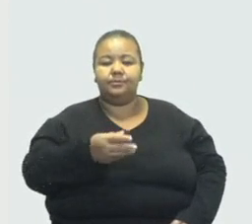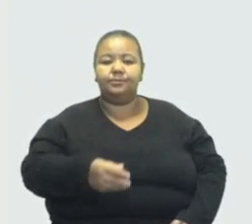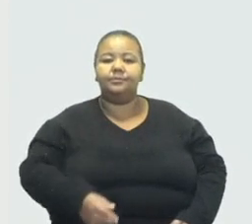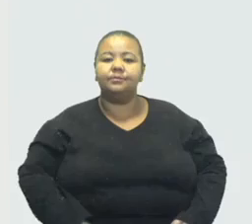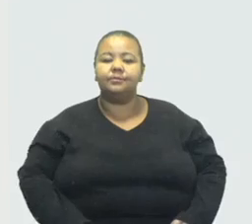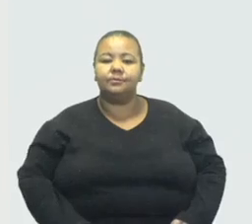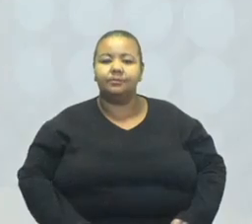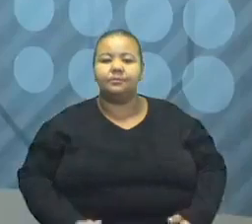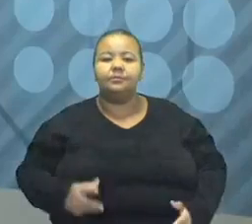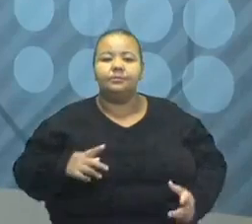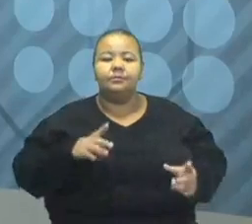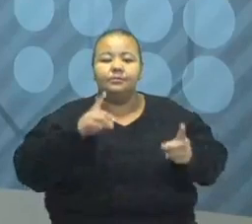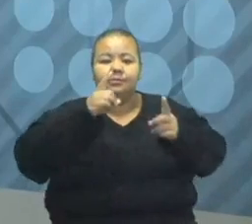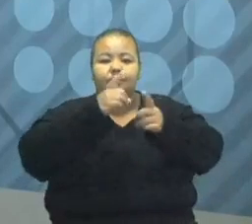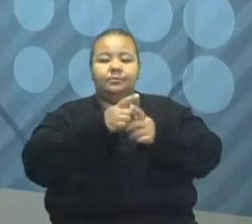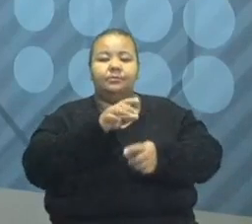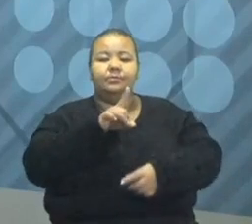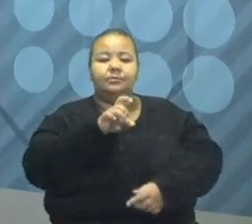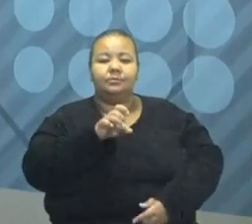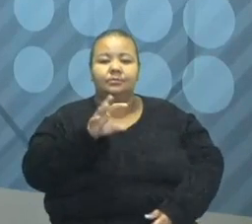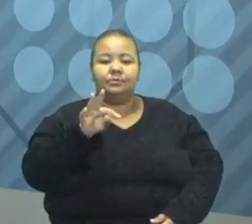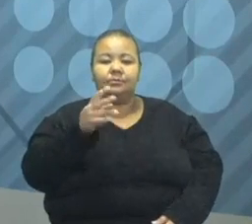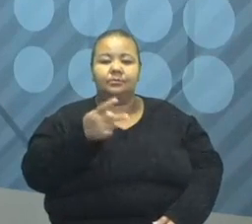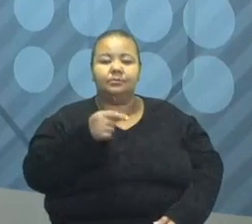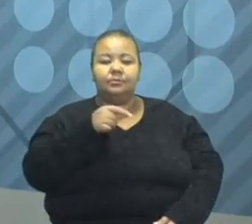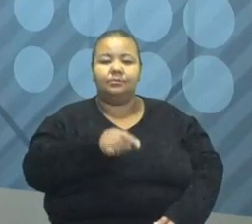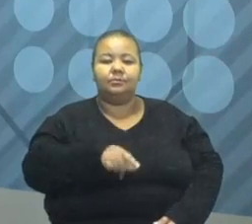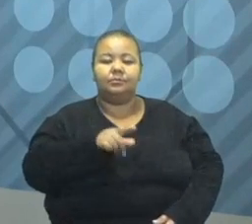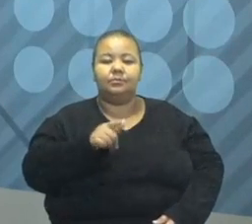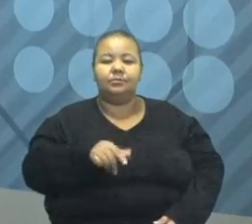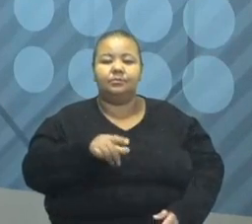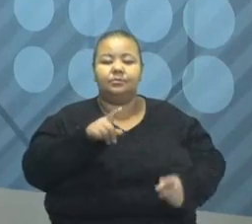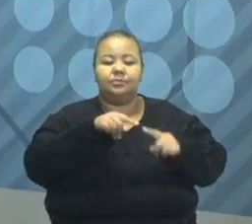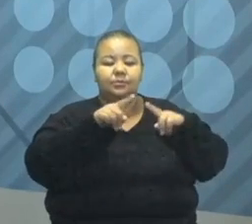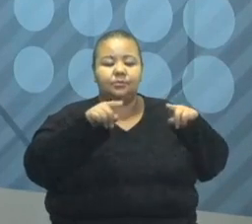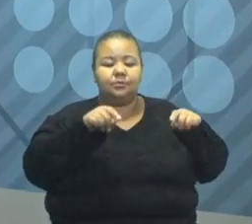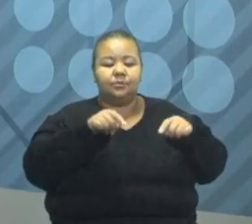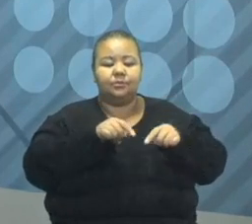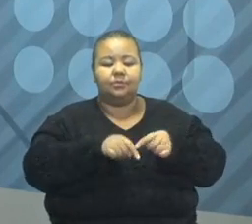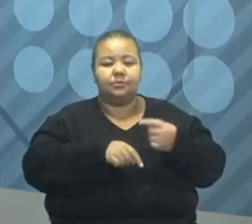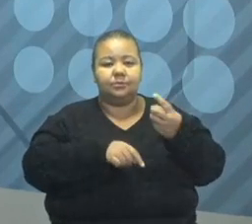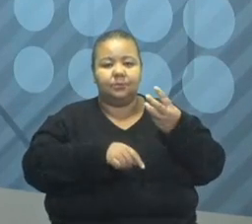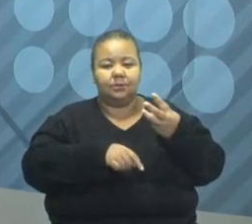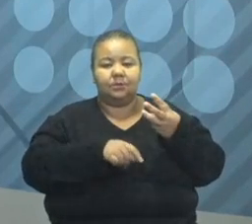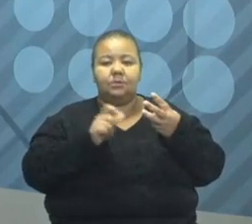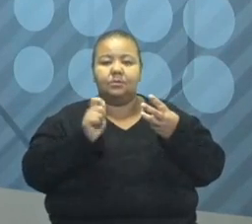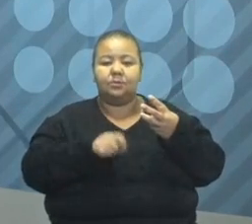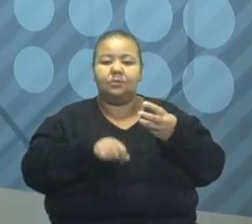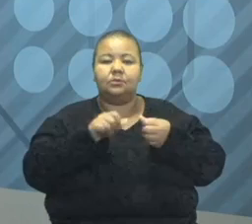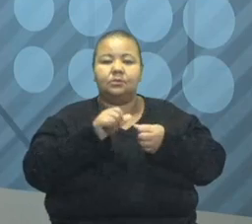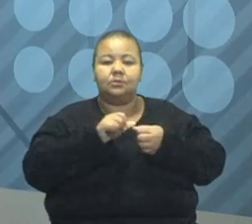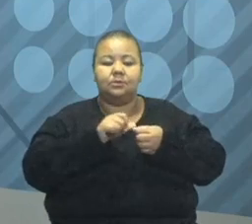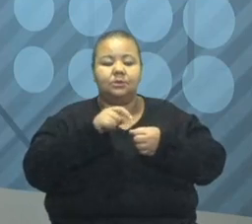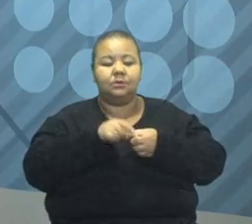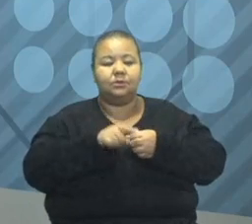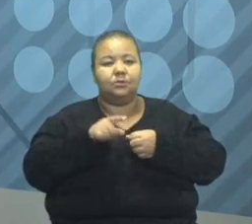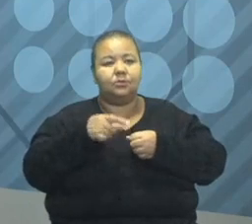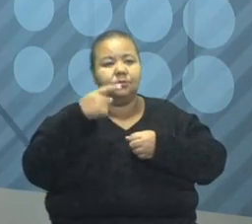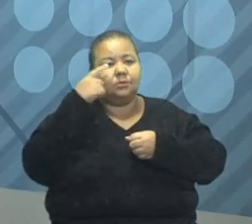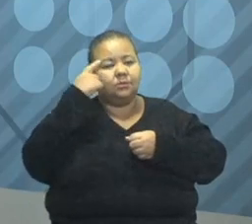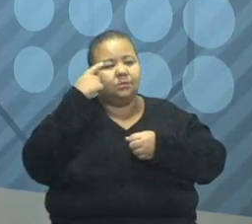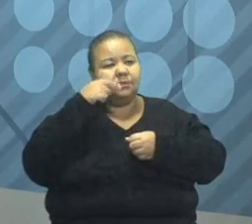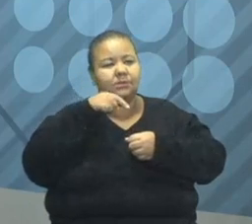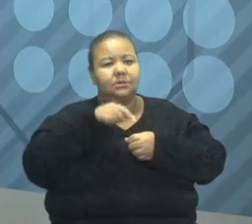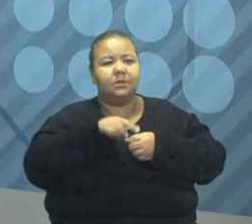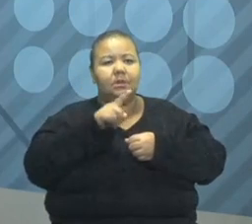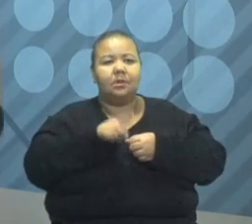153. Então, para encontrar o determinante de uma matriz quadrada de ordem 3, a gente pode aplicar esse procedimento. E você deve estar se pensando, professor, e uma